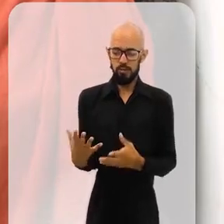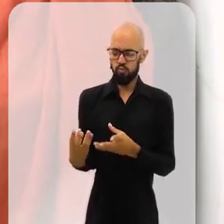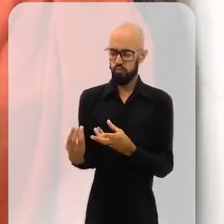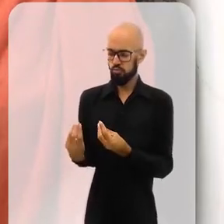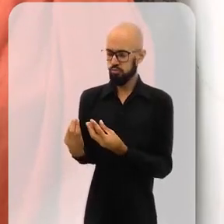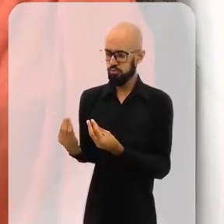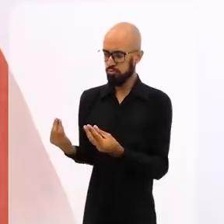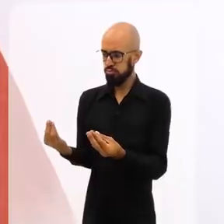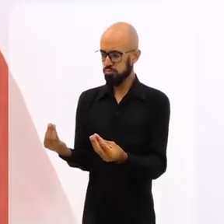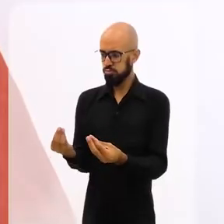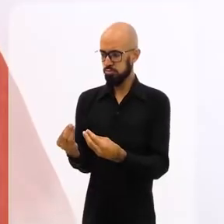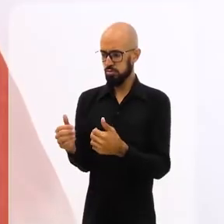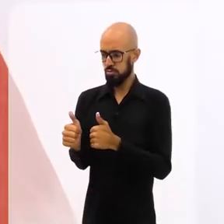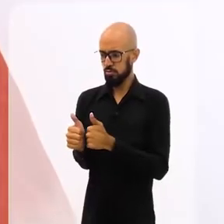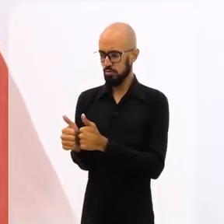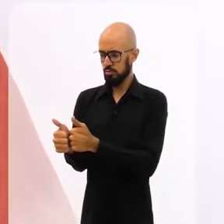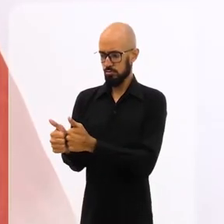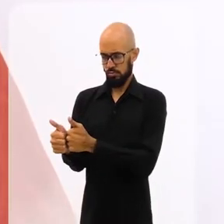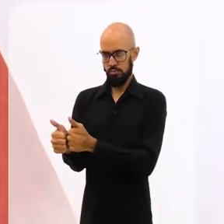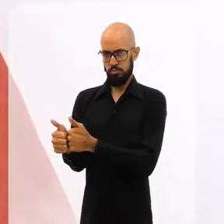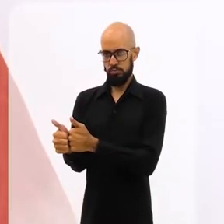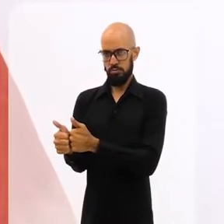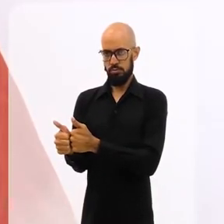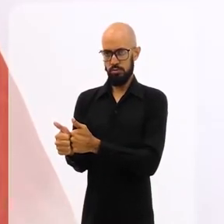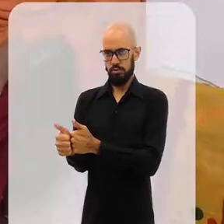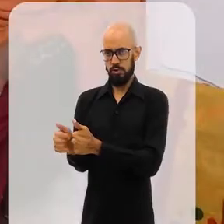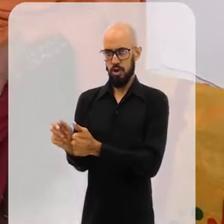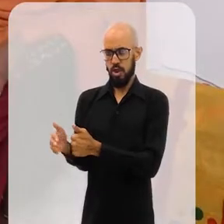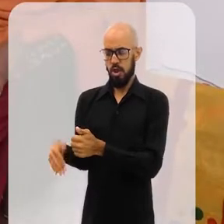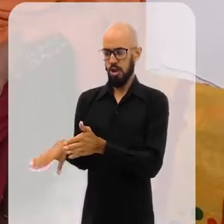seguidores. E nós chegamos